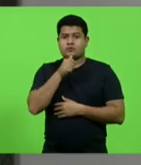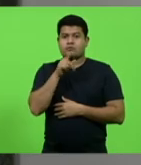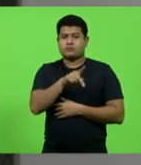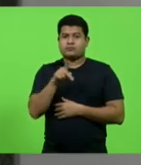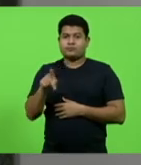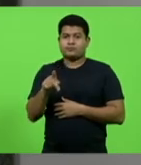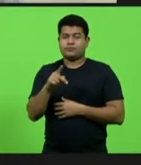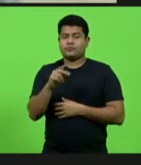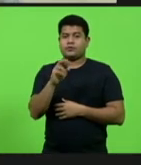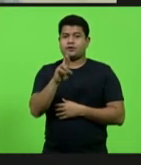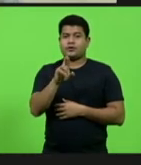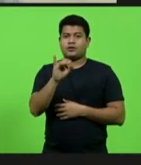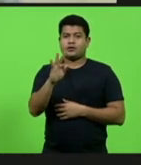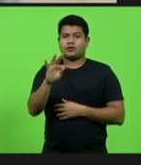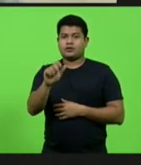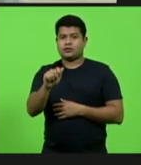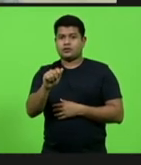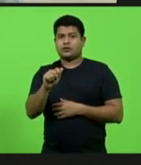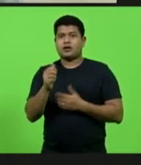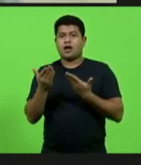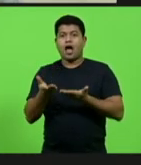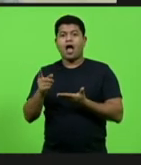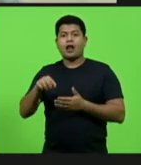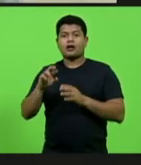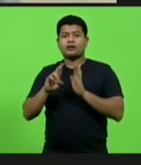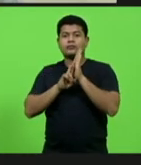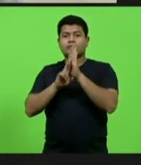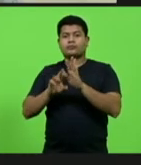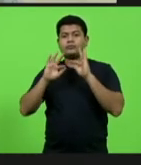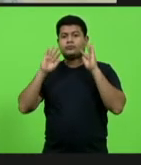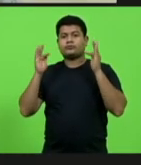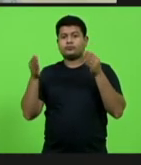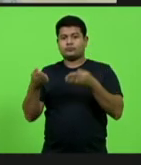ato representa o Fórum Estadual Popular de